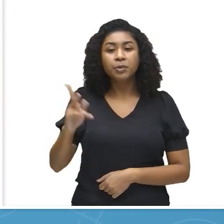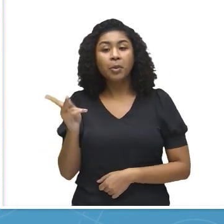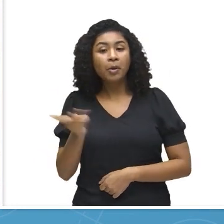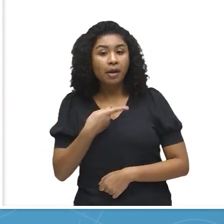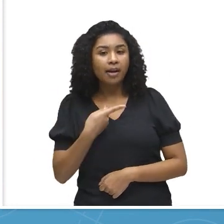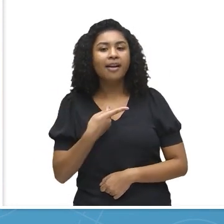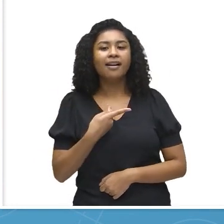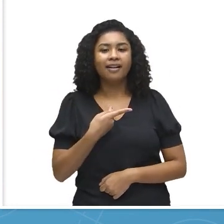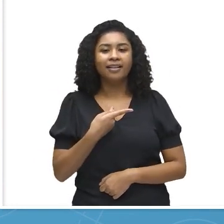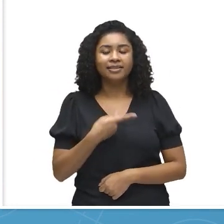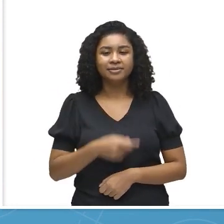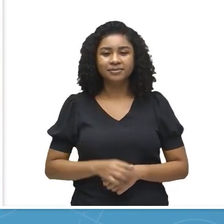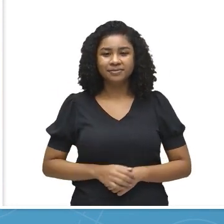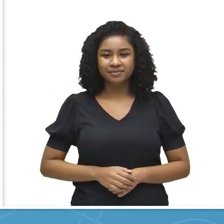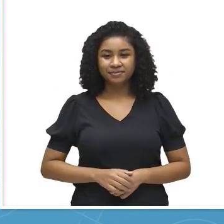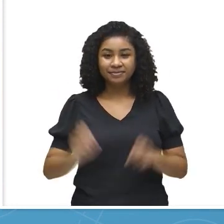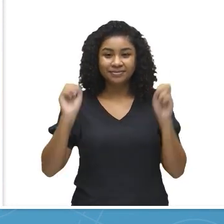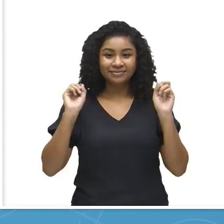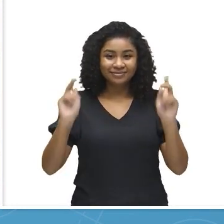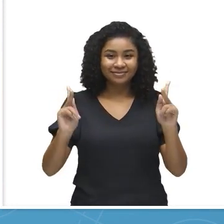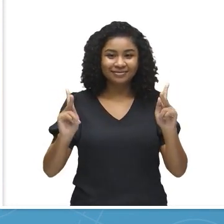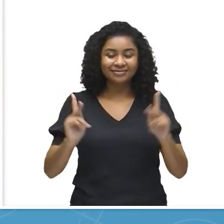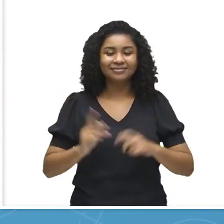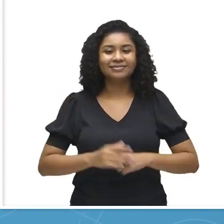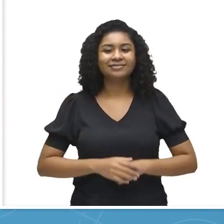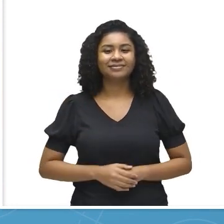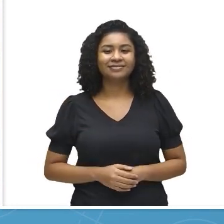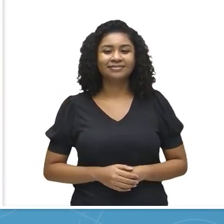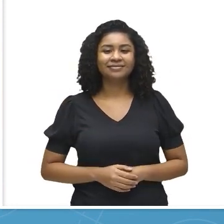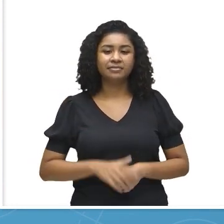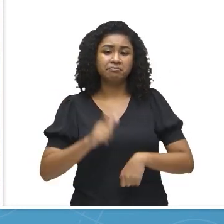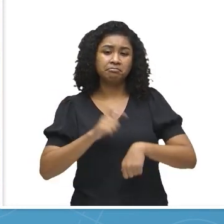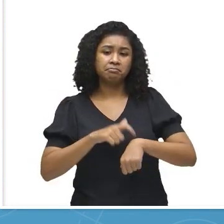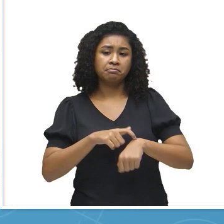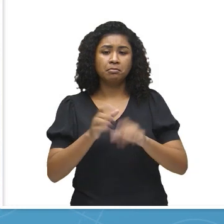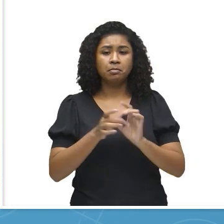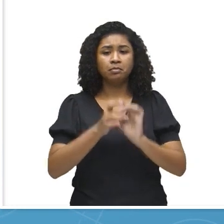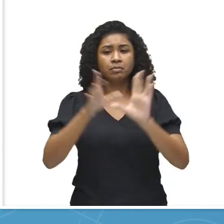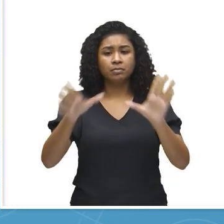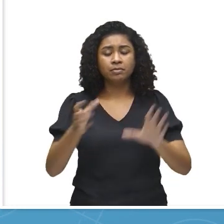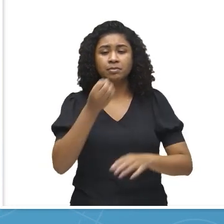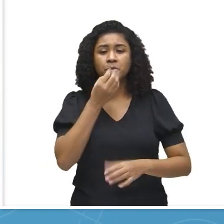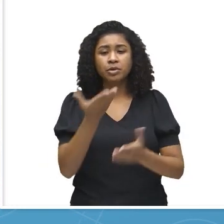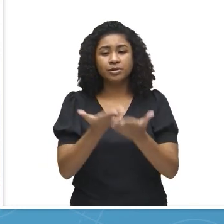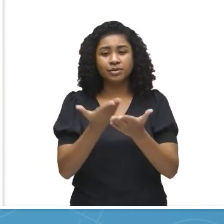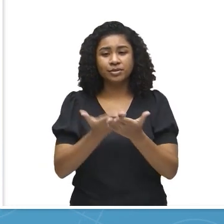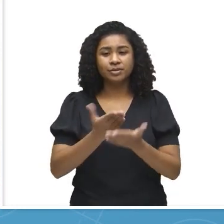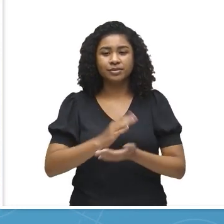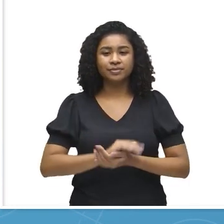repassando para vocês. Ok, gente? Agora é com vocês, o tempo de vocês. Bons estudos!